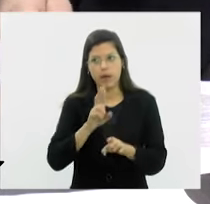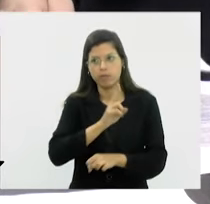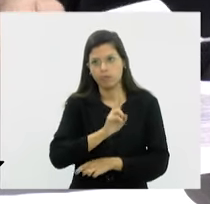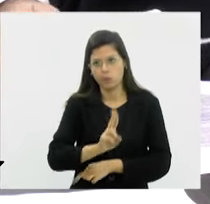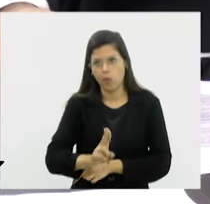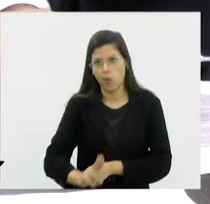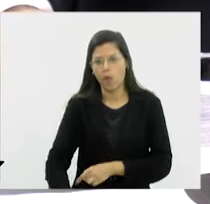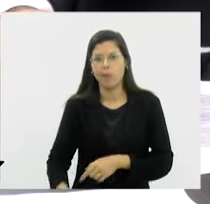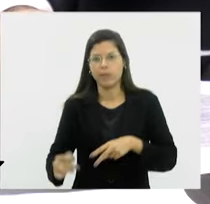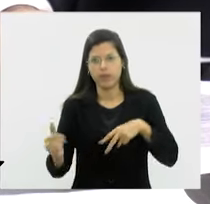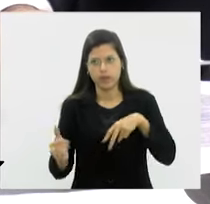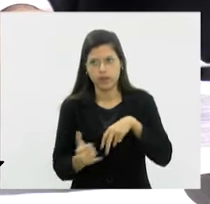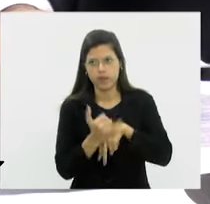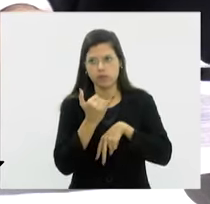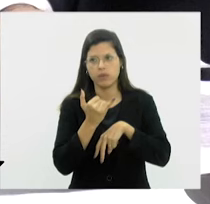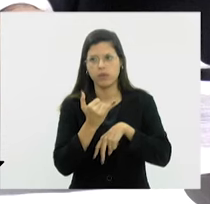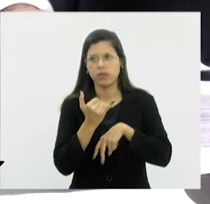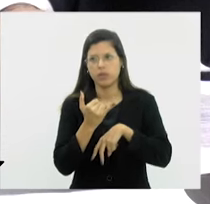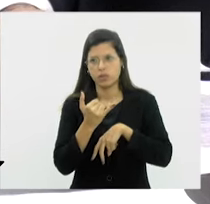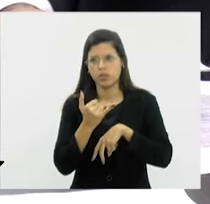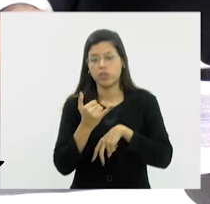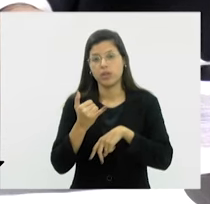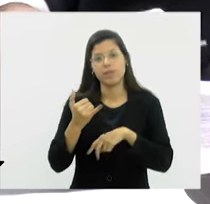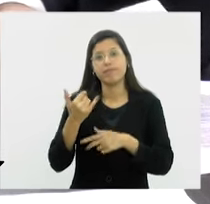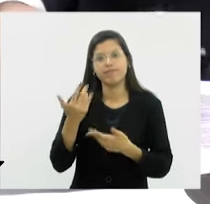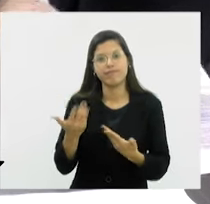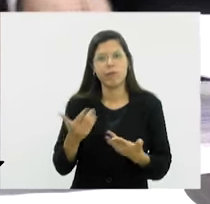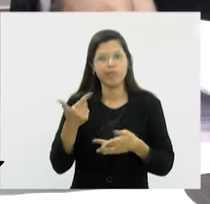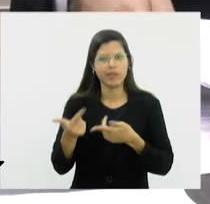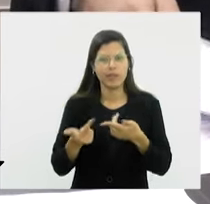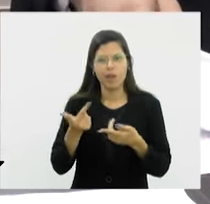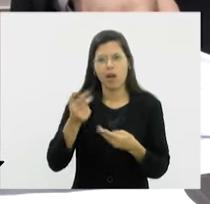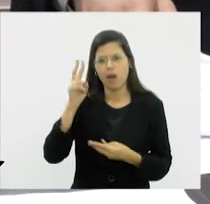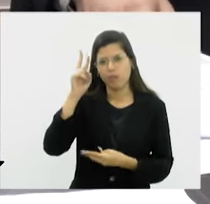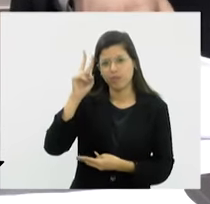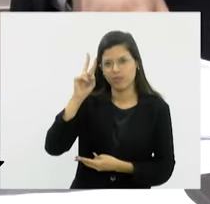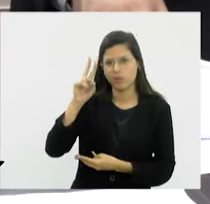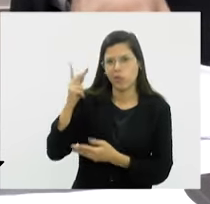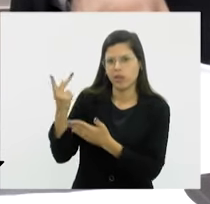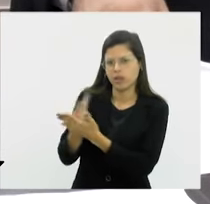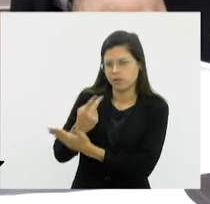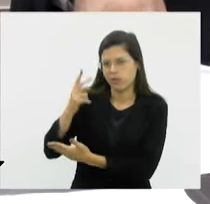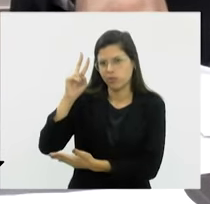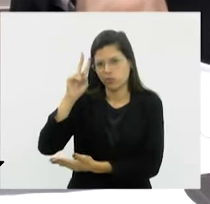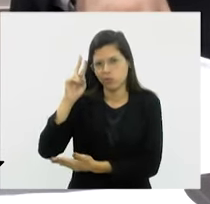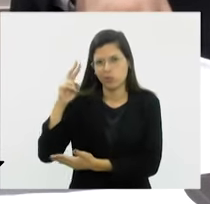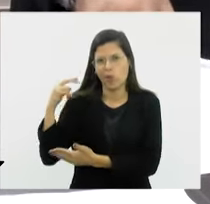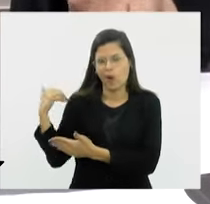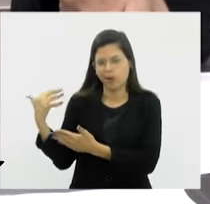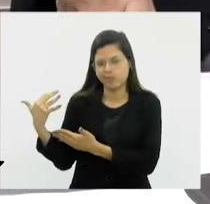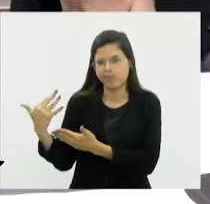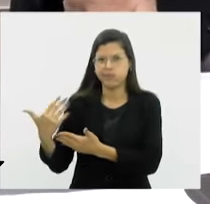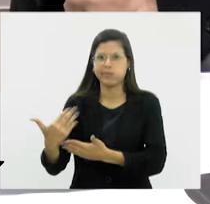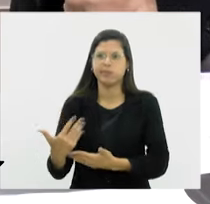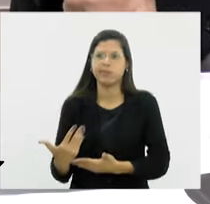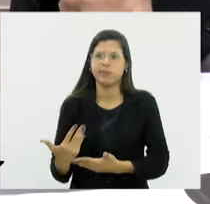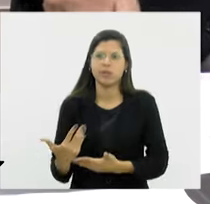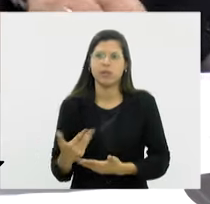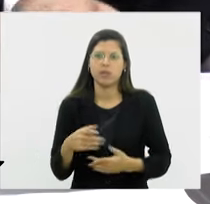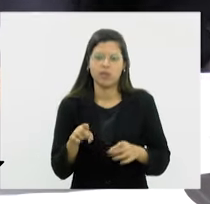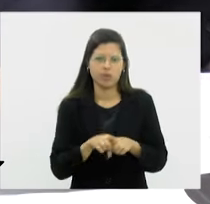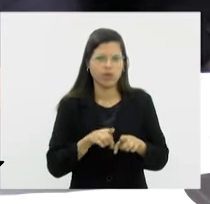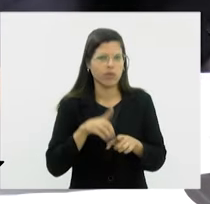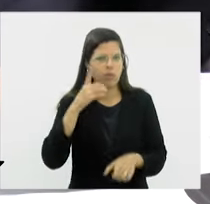vítimas. Então, assim, trabalhar com o fato histórico, reconhecendo, inclusive, aqueles imóveis que o deputado